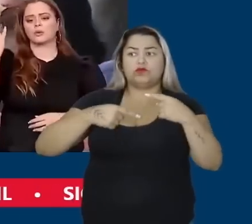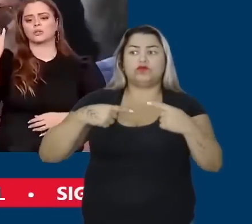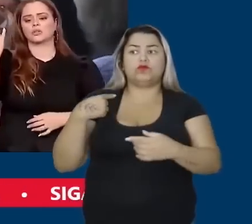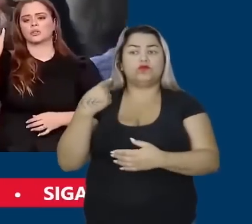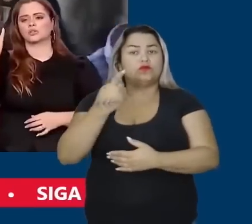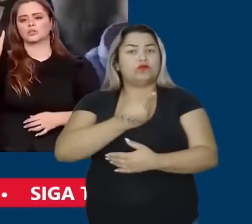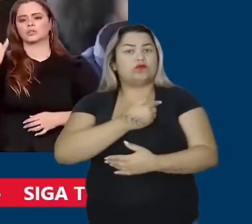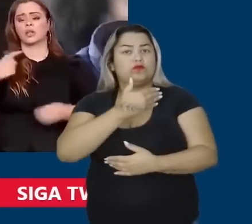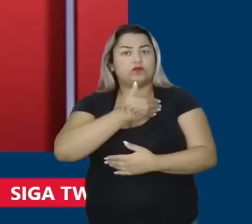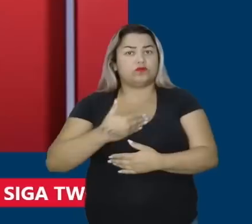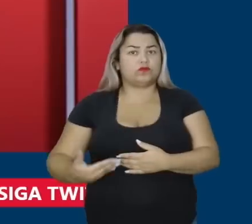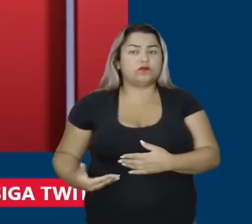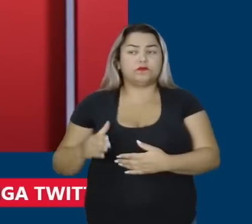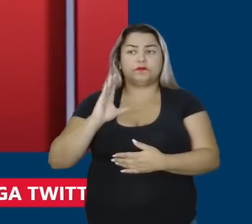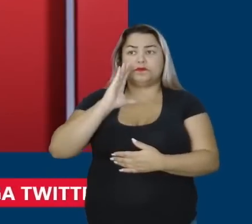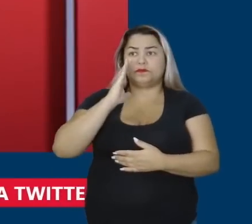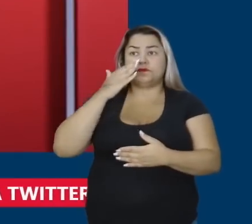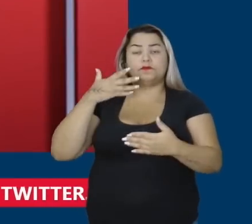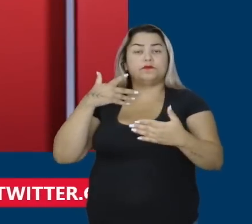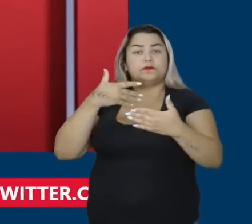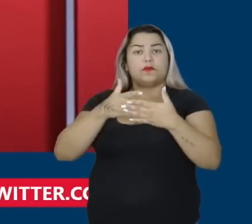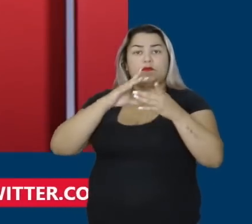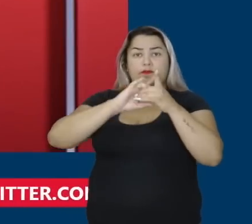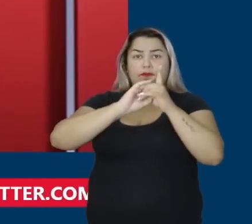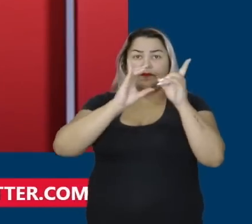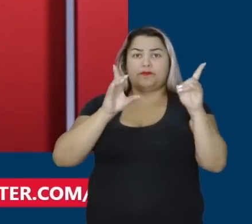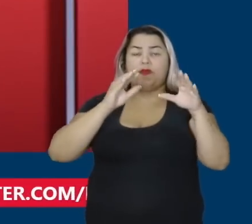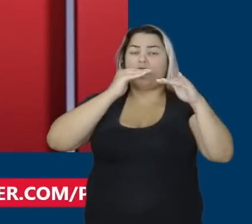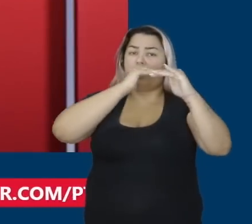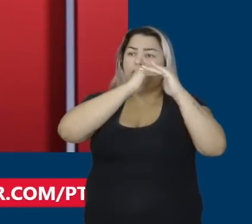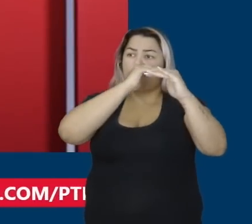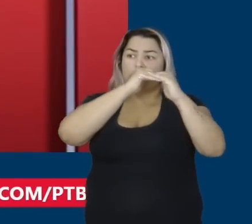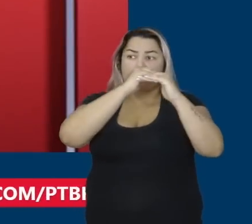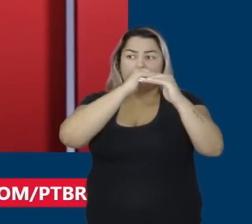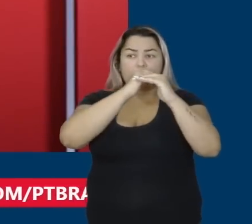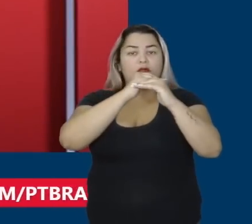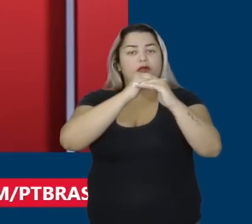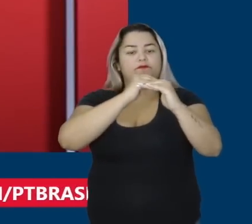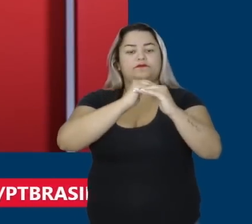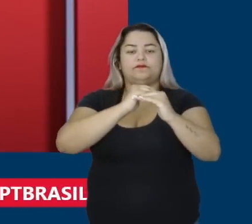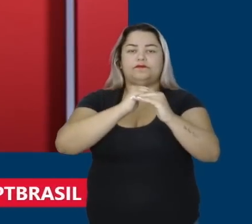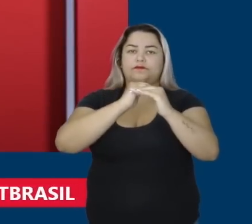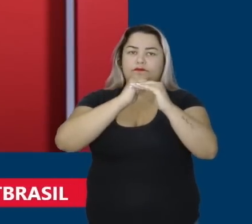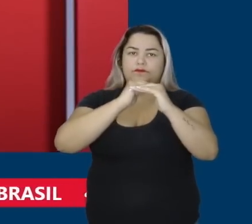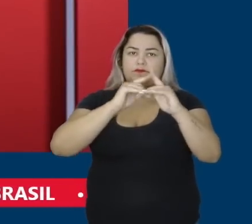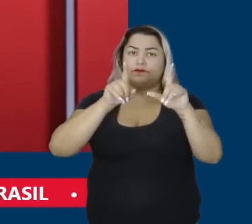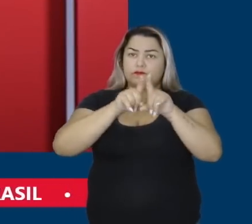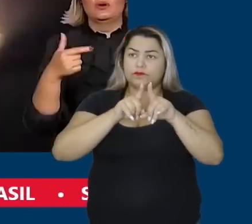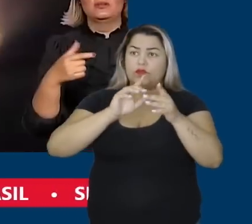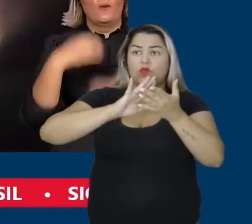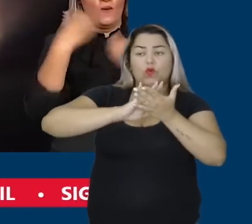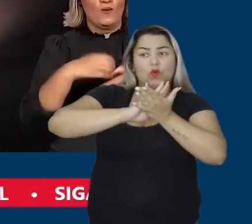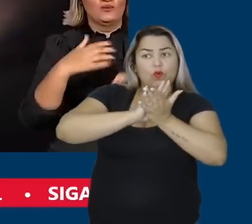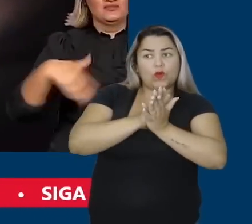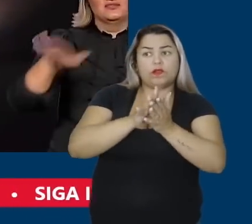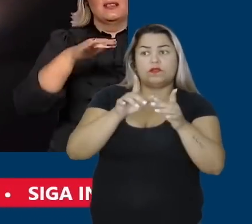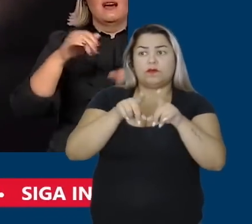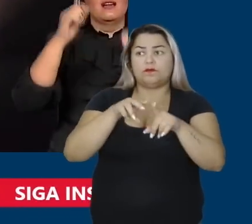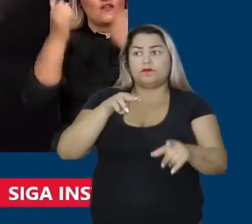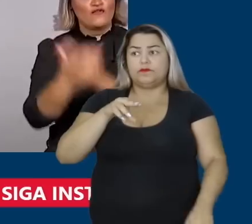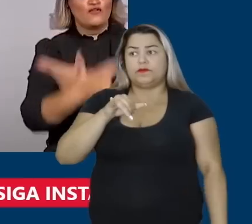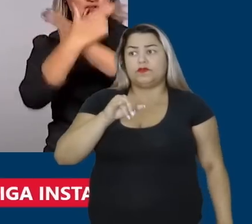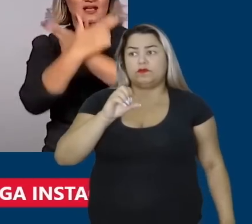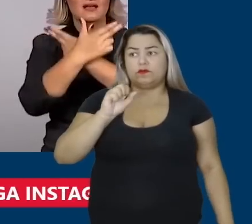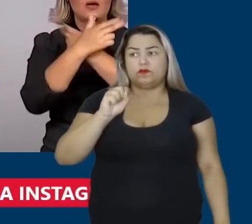É decisivo para avançar a democracia e a igualdade enfrentar com determinação o racismo, a misoginia